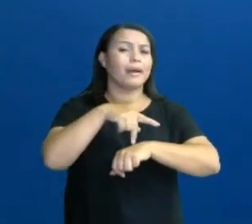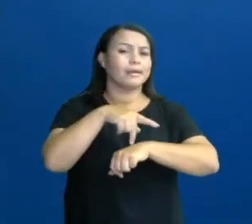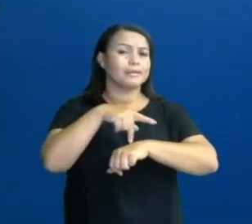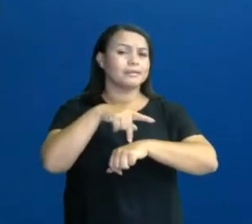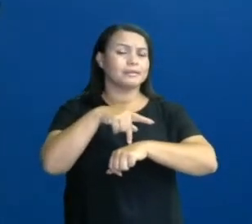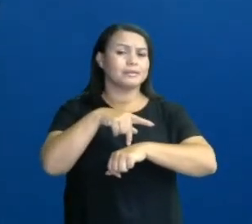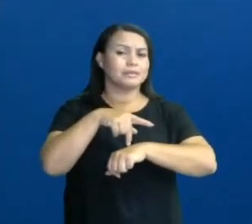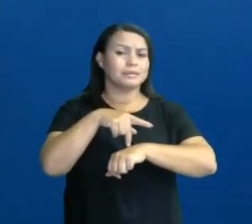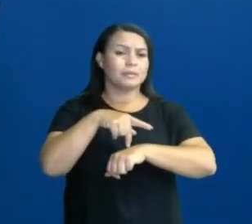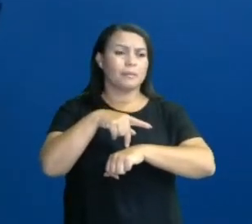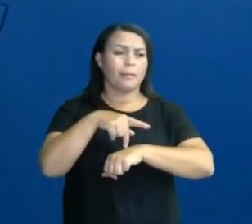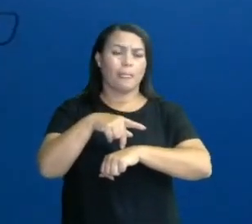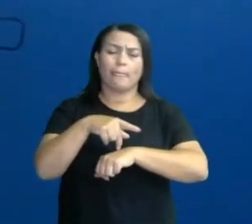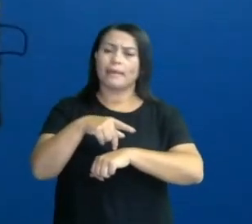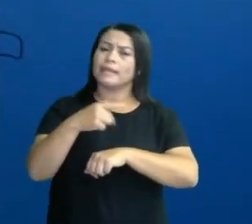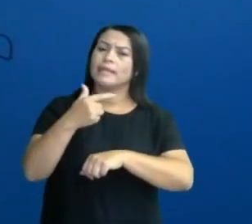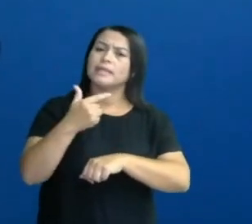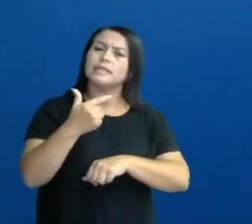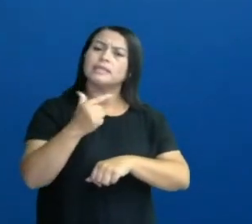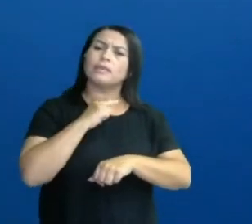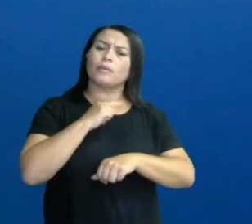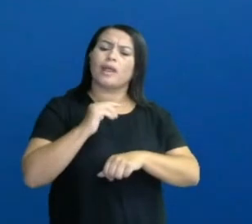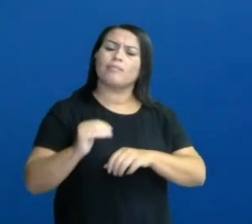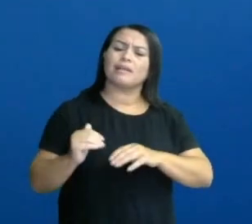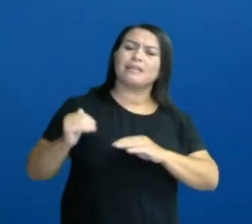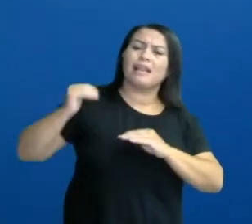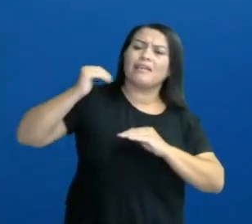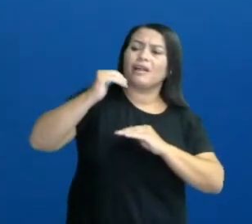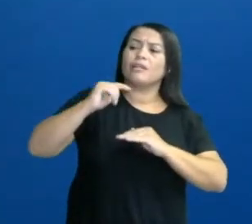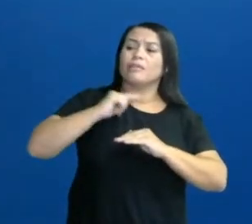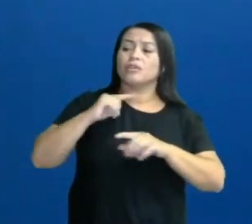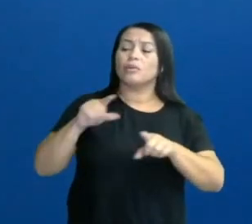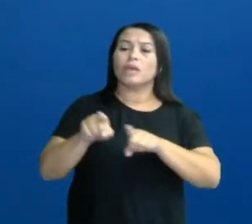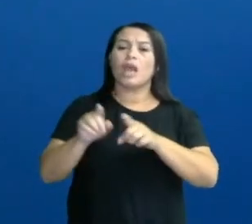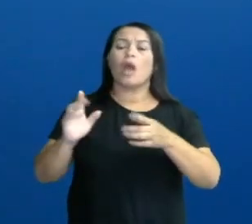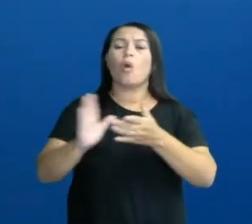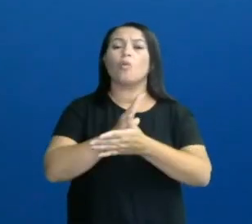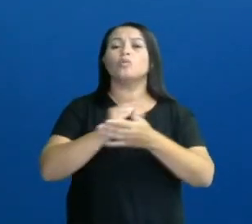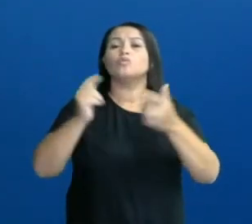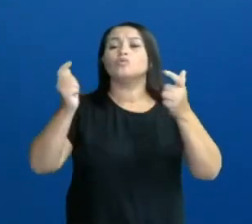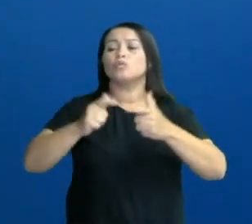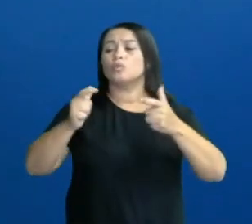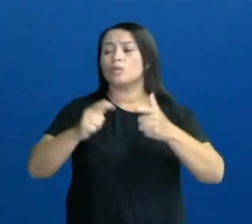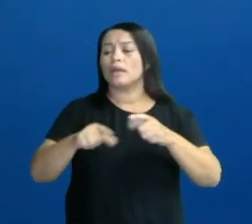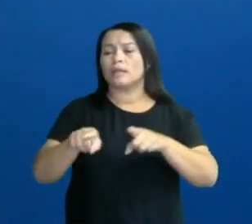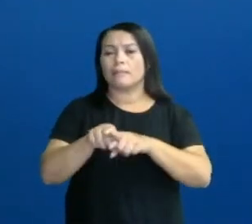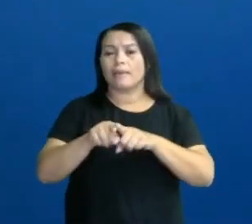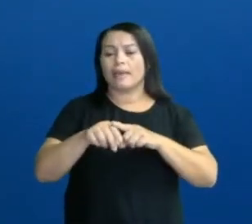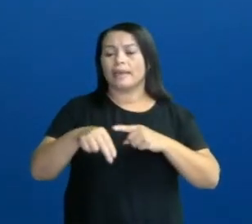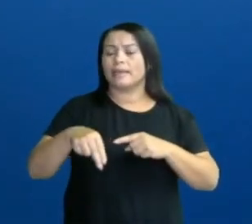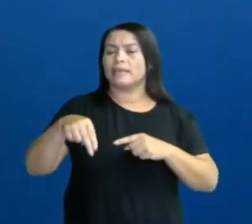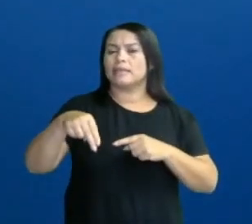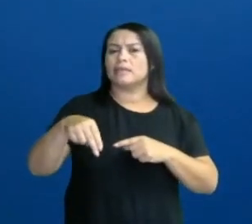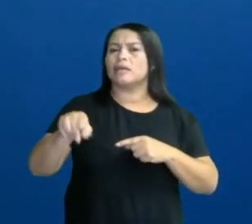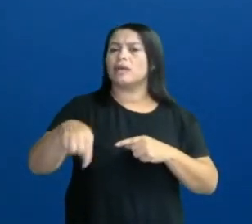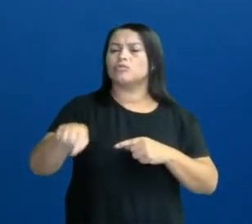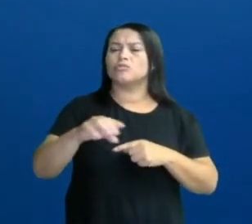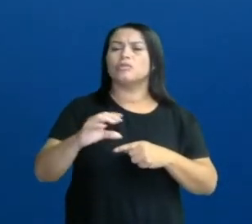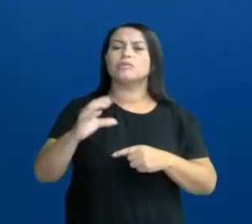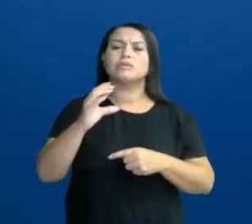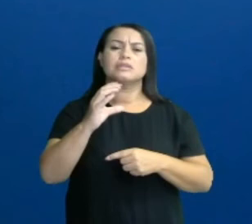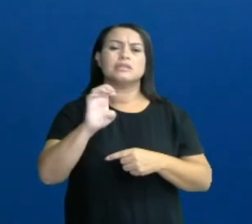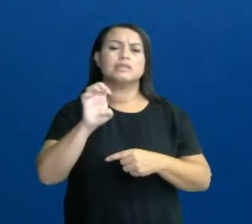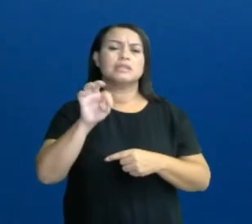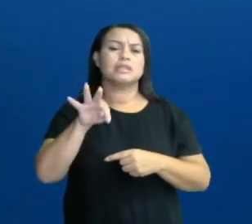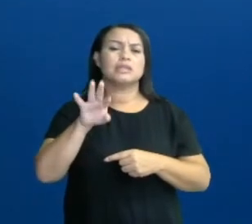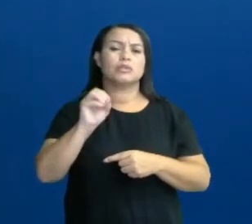com altitudes tão elevadas, contudo, existem alguns pontos do nosso território, sobretudo aqui na região centro-oeste, região